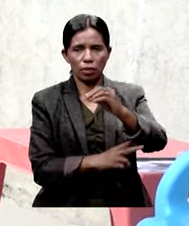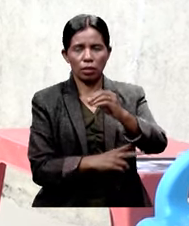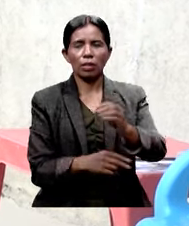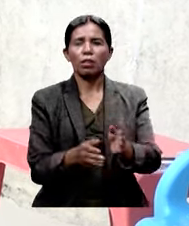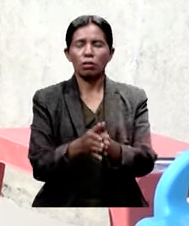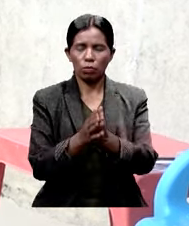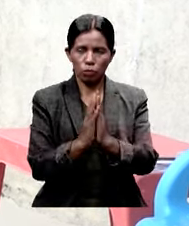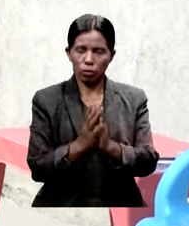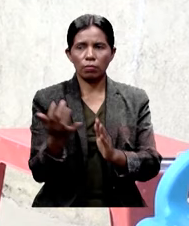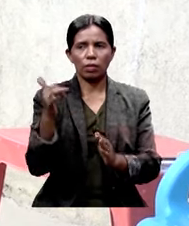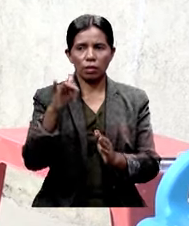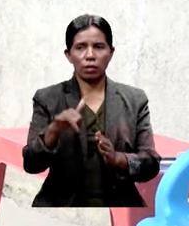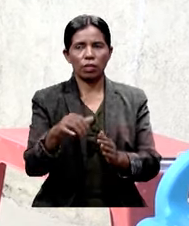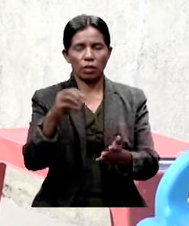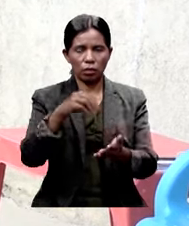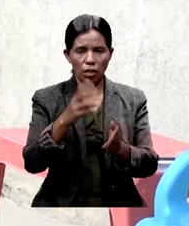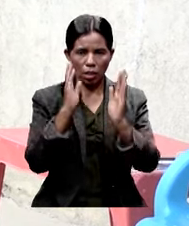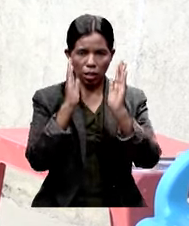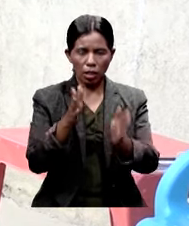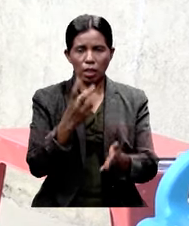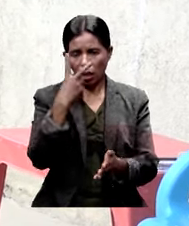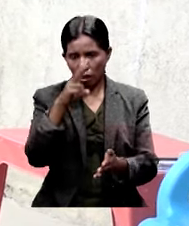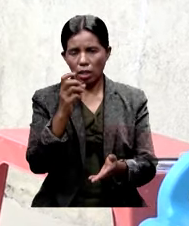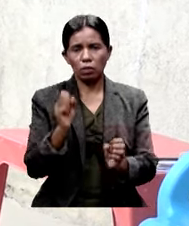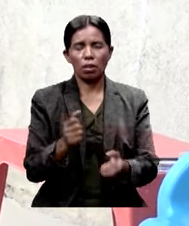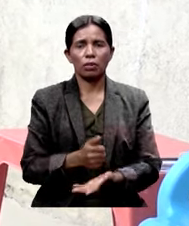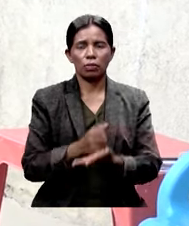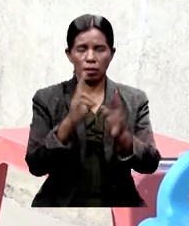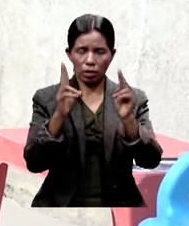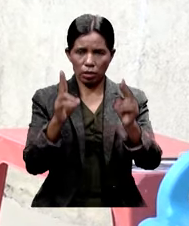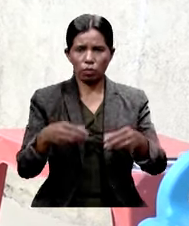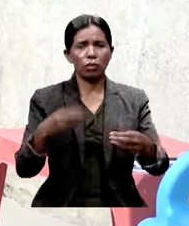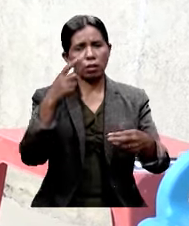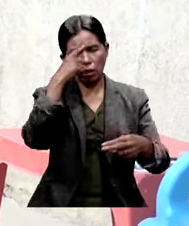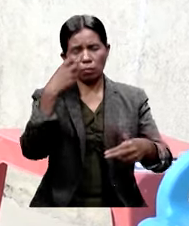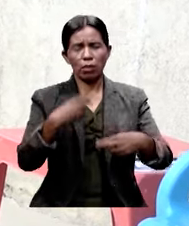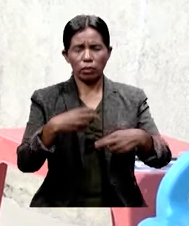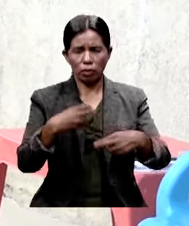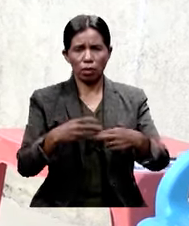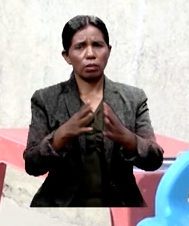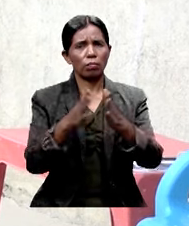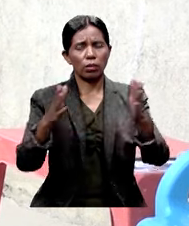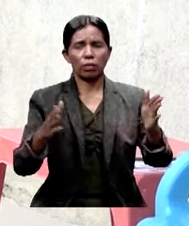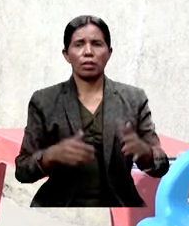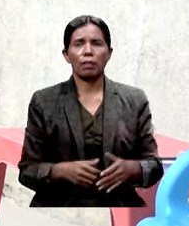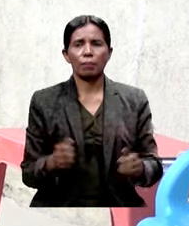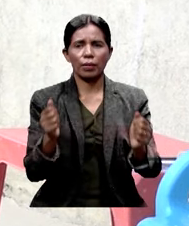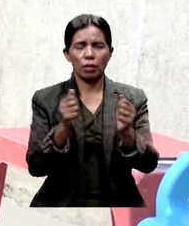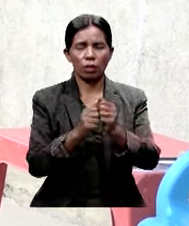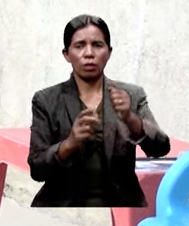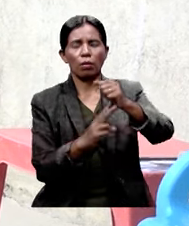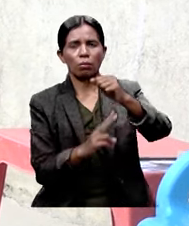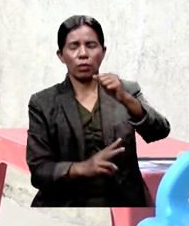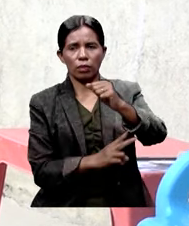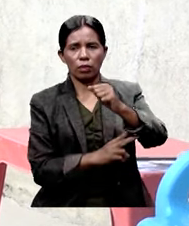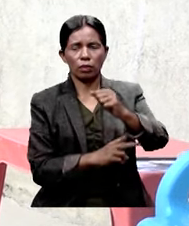Rússio Liliu, ba sira, atu tau mata nalais ba idane ne taman ne fami sabot ba be komunidade de ende o be fonte ne mus